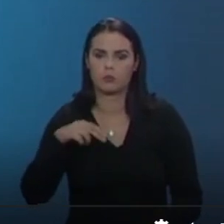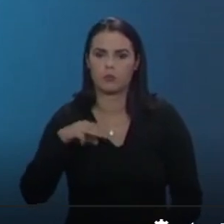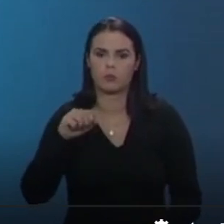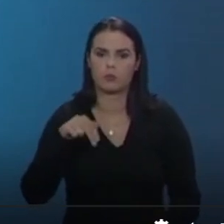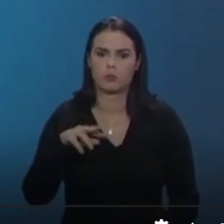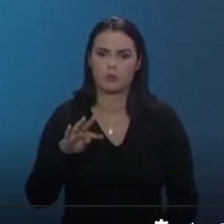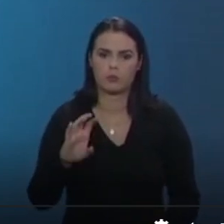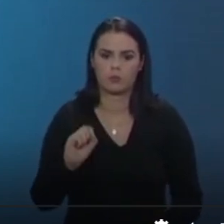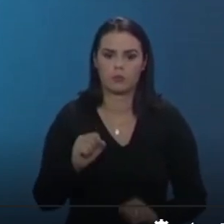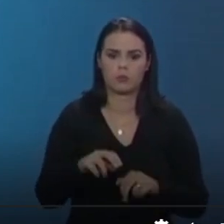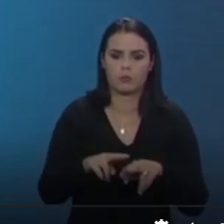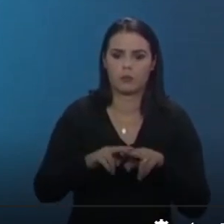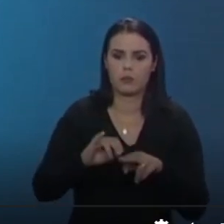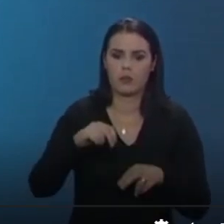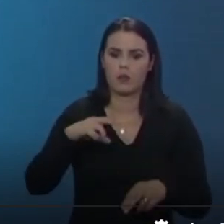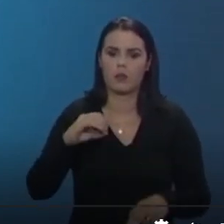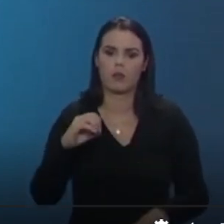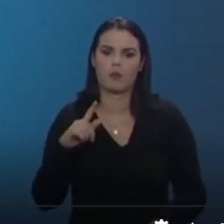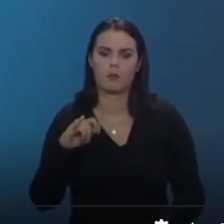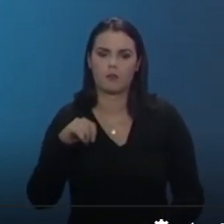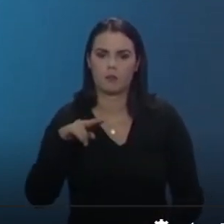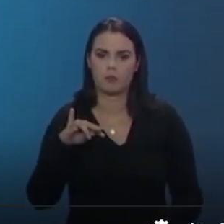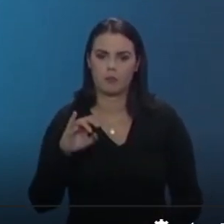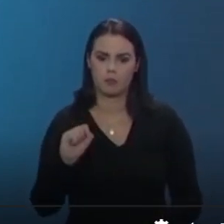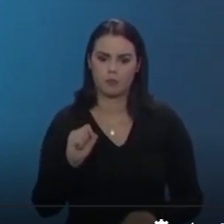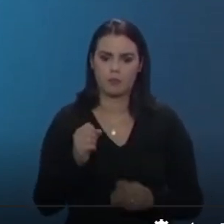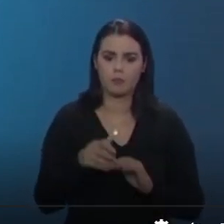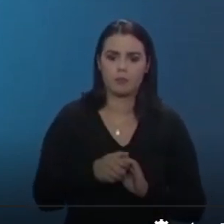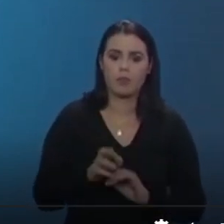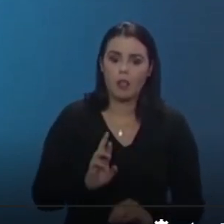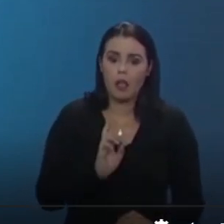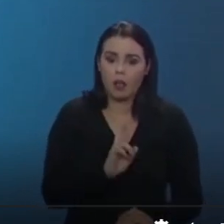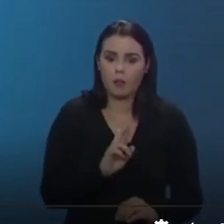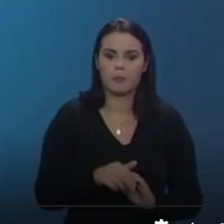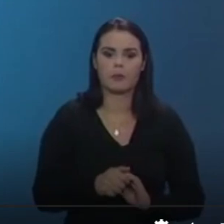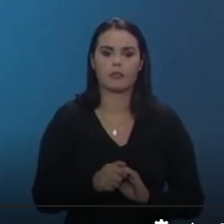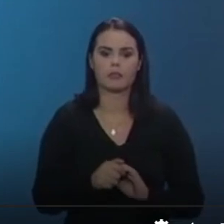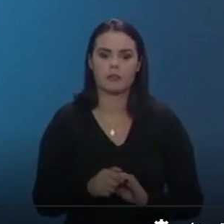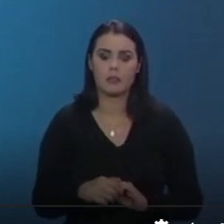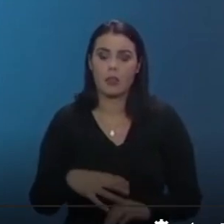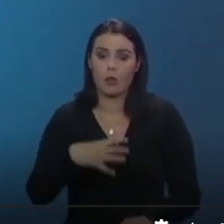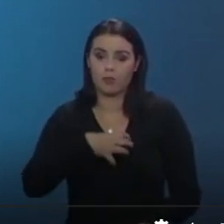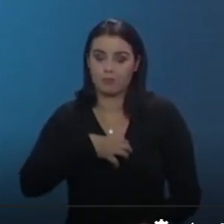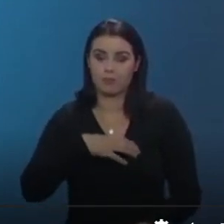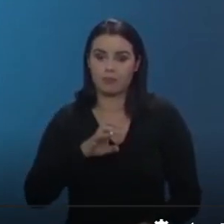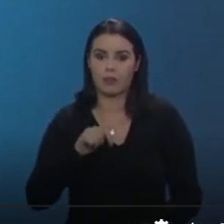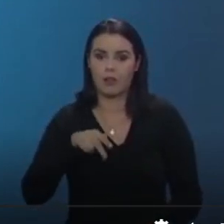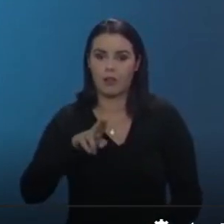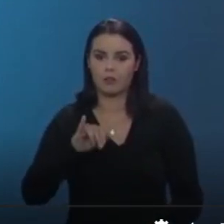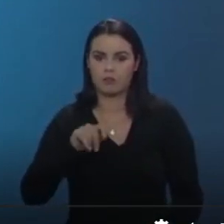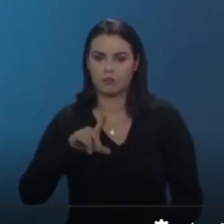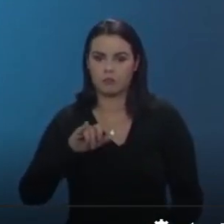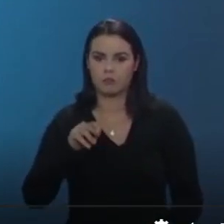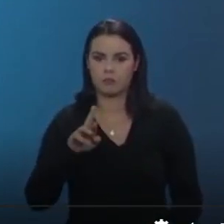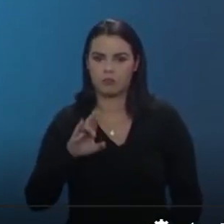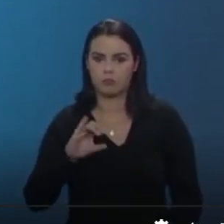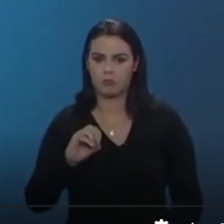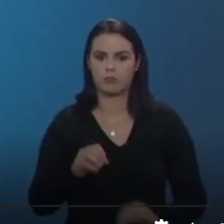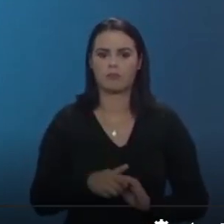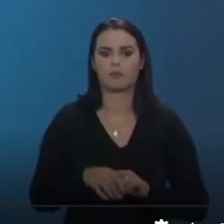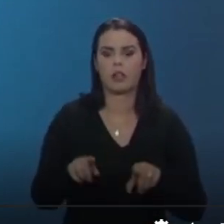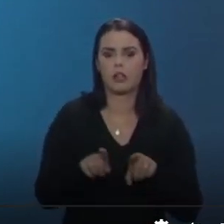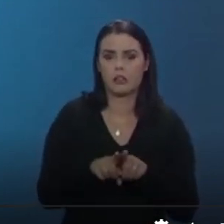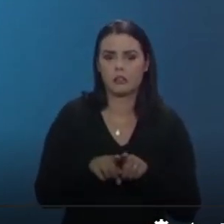incógnitas correspondem aos deslocamentos nos quais as forças associadas recuperam as condições de equilíbrio. Além disso,